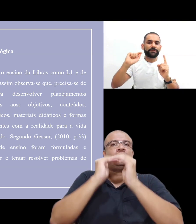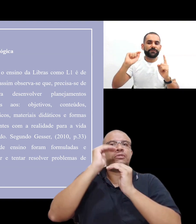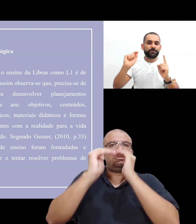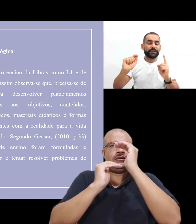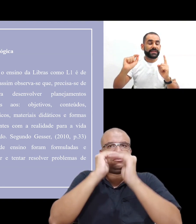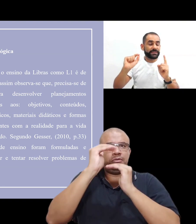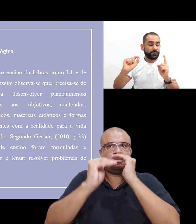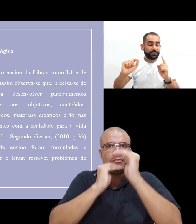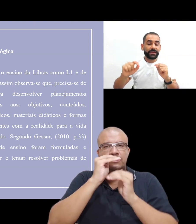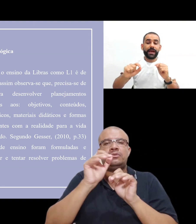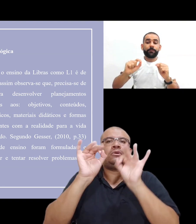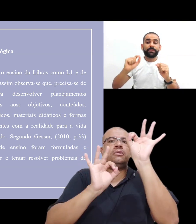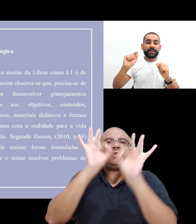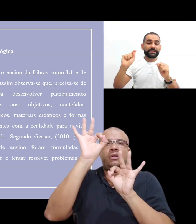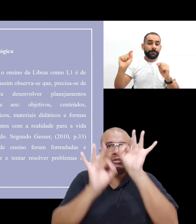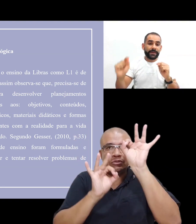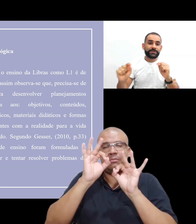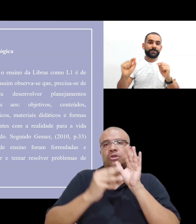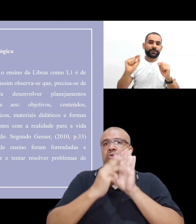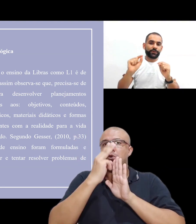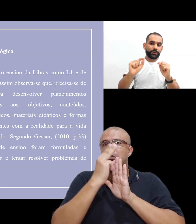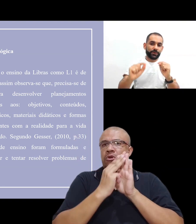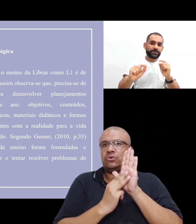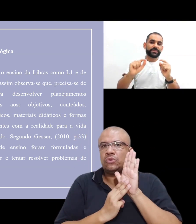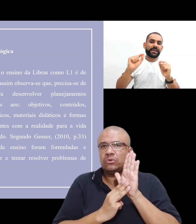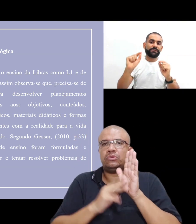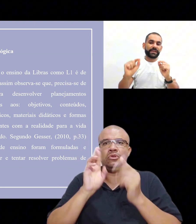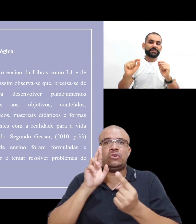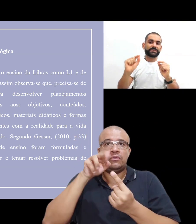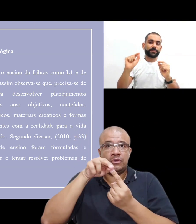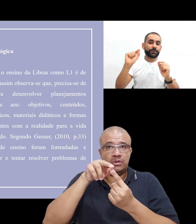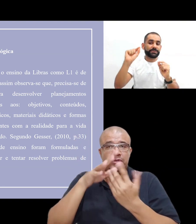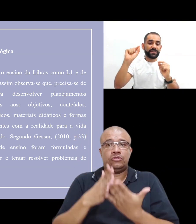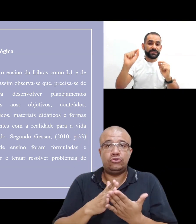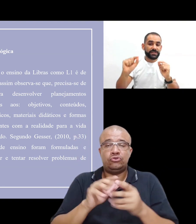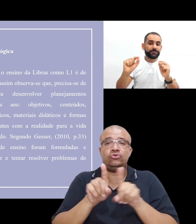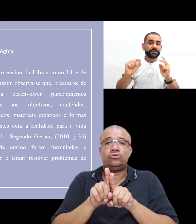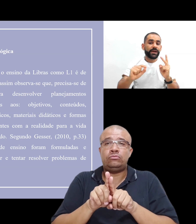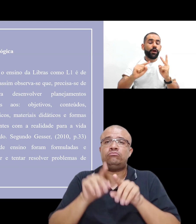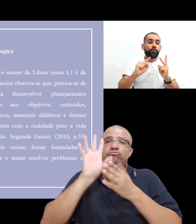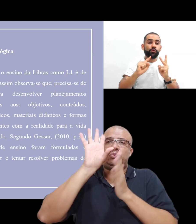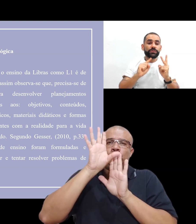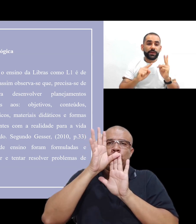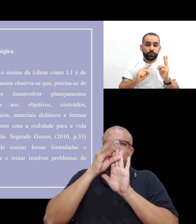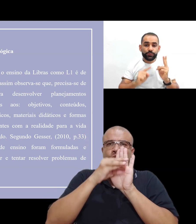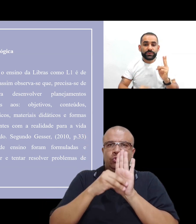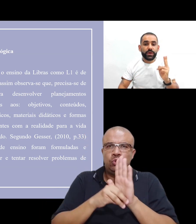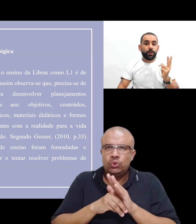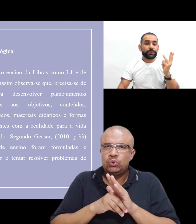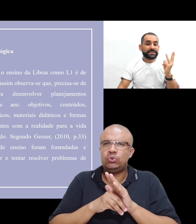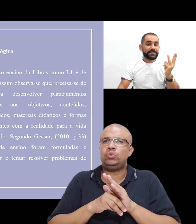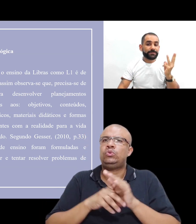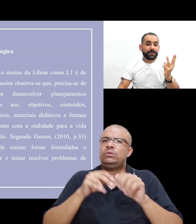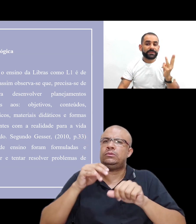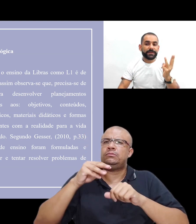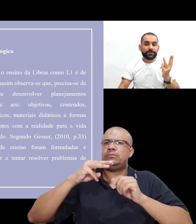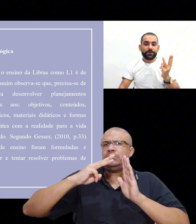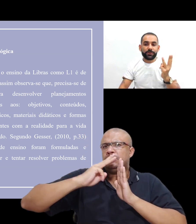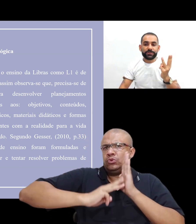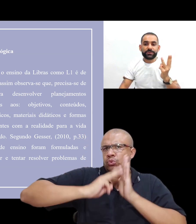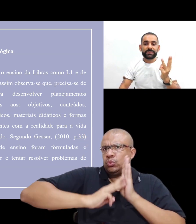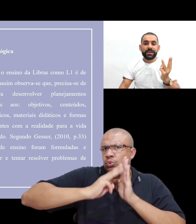para desenvolver planejamentos metodológicos referentes aos objetivos, conteúdos,